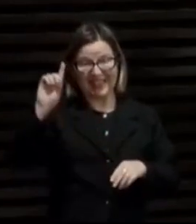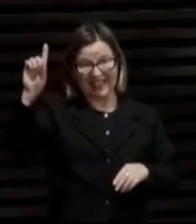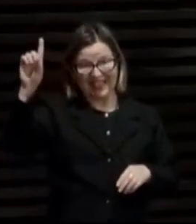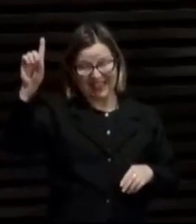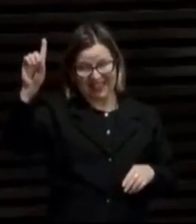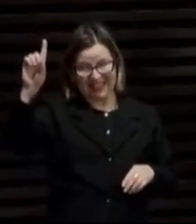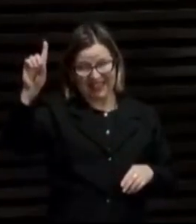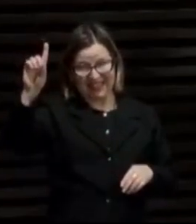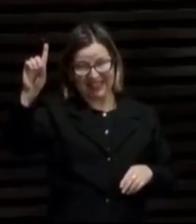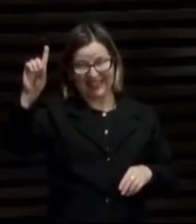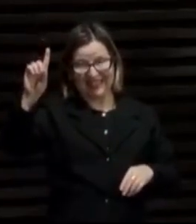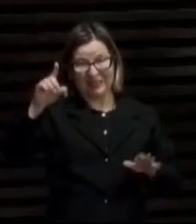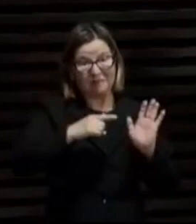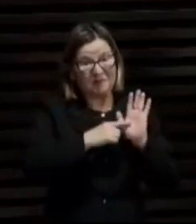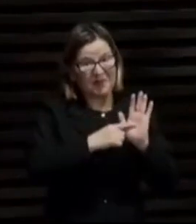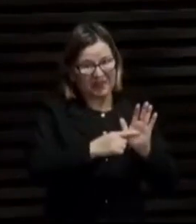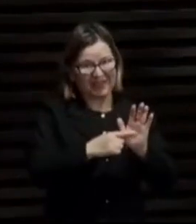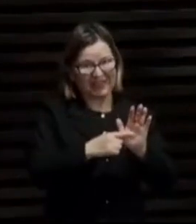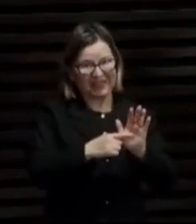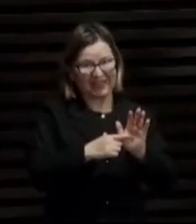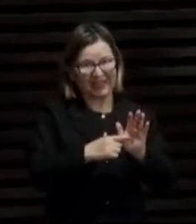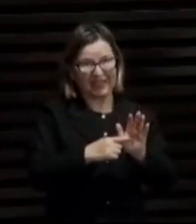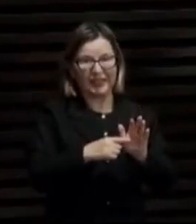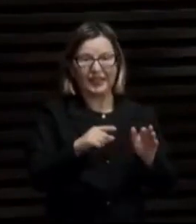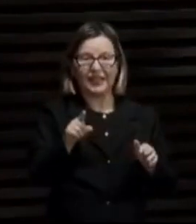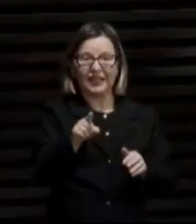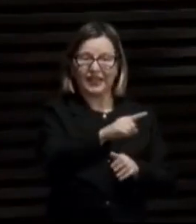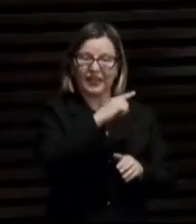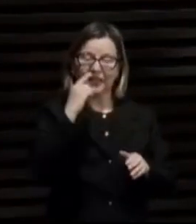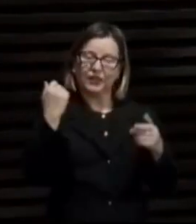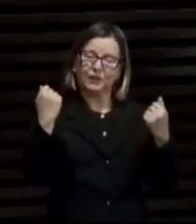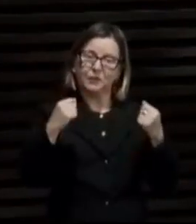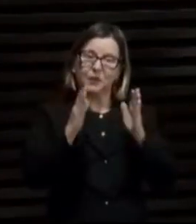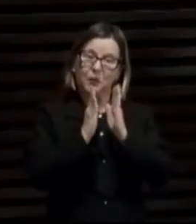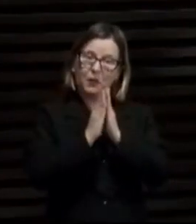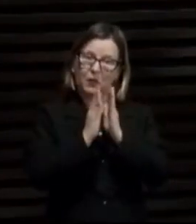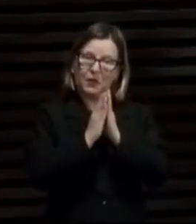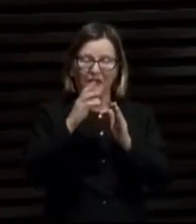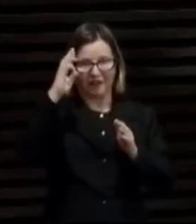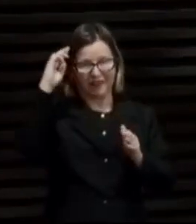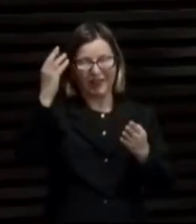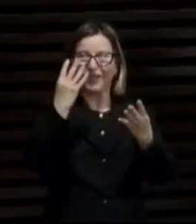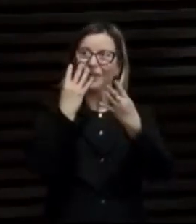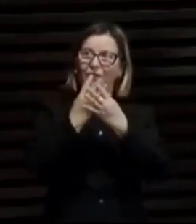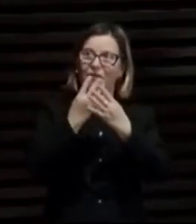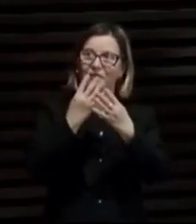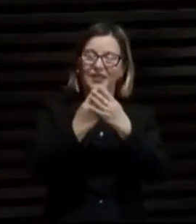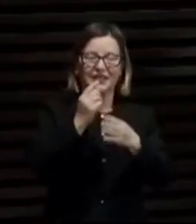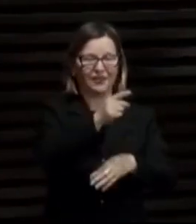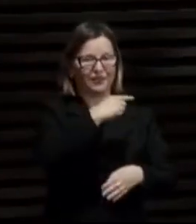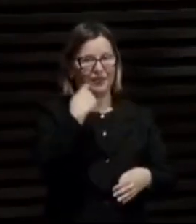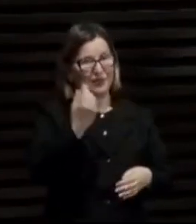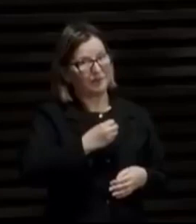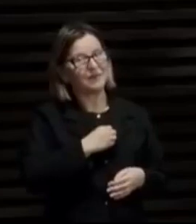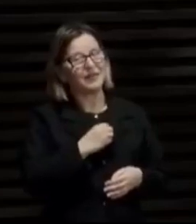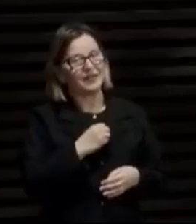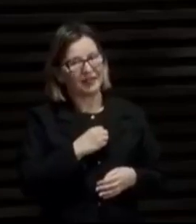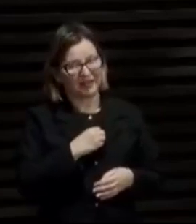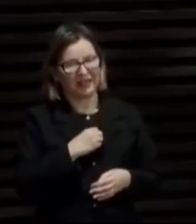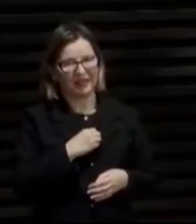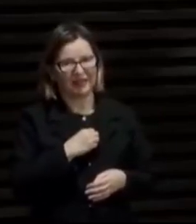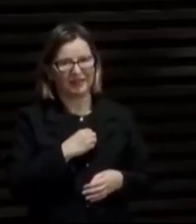nós vamos precisar de ir diante do Senhor. Como diz em 1 João, né, se confessarmos os nossos pecados, ele é fiel e justo para